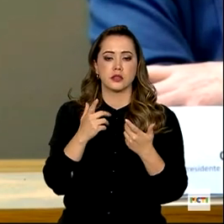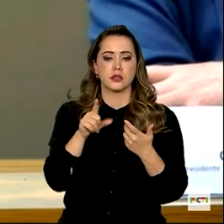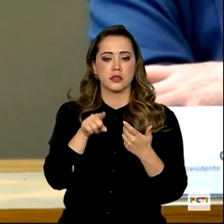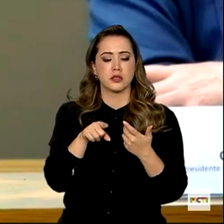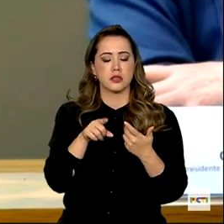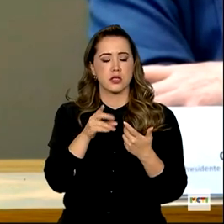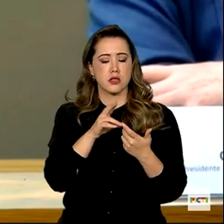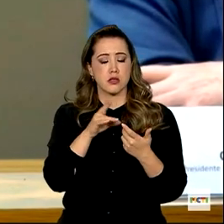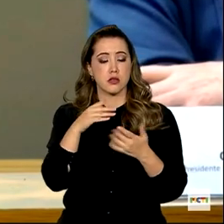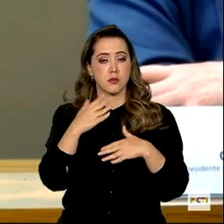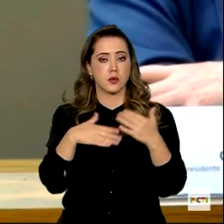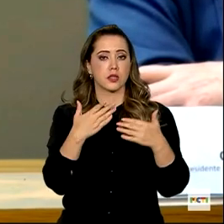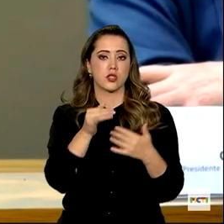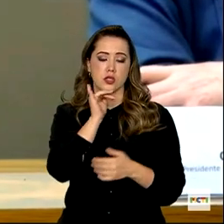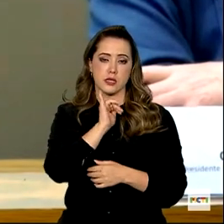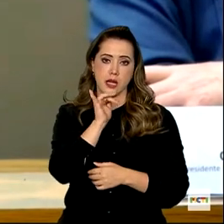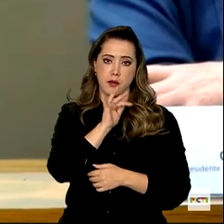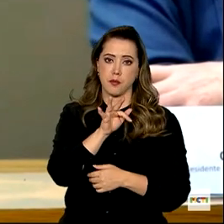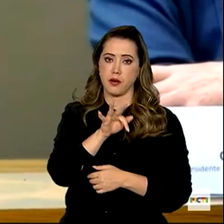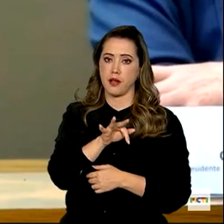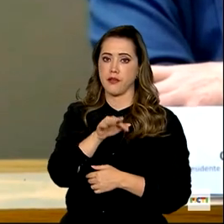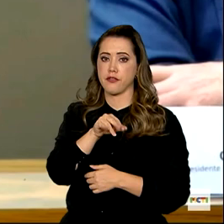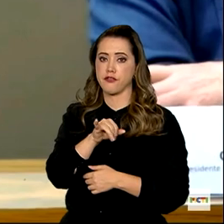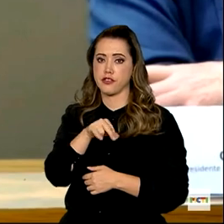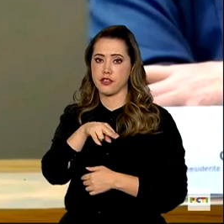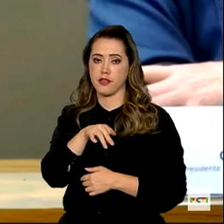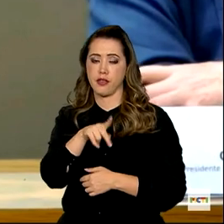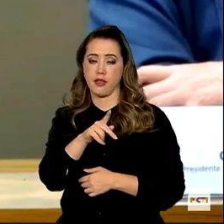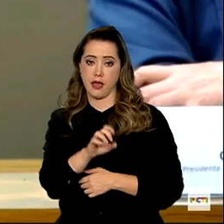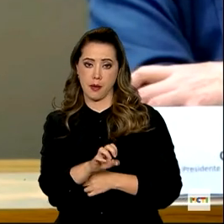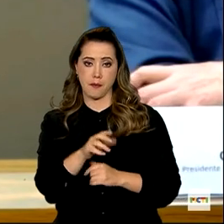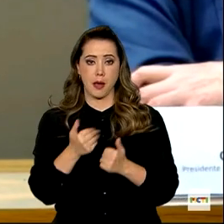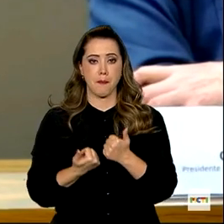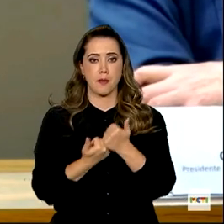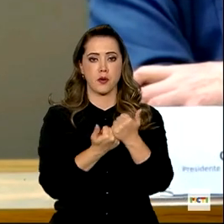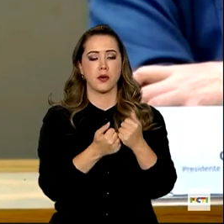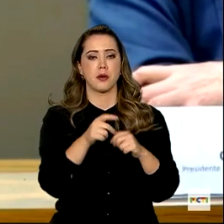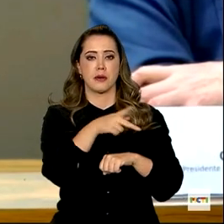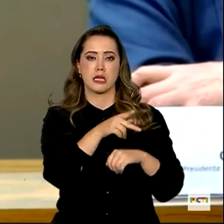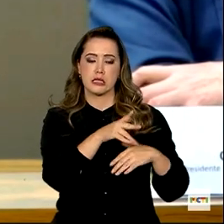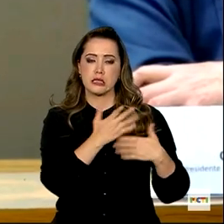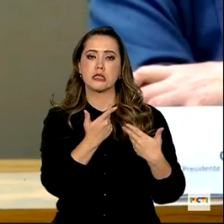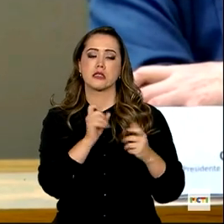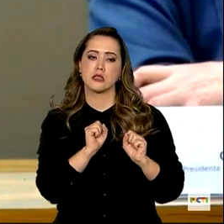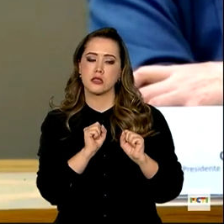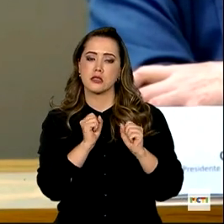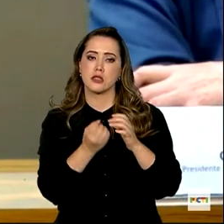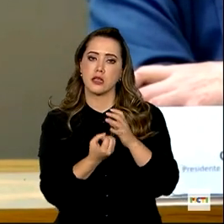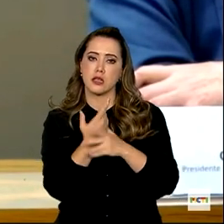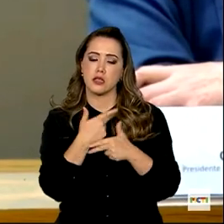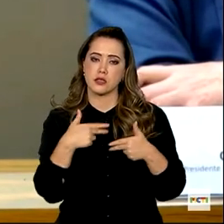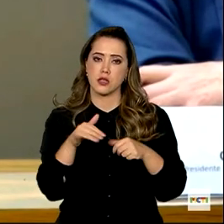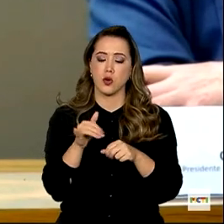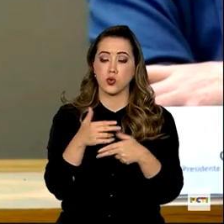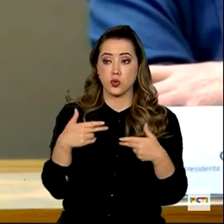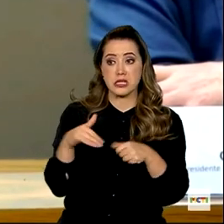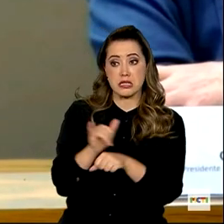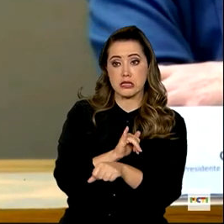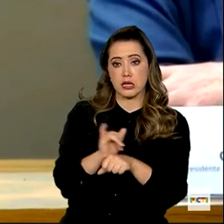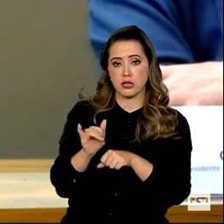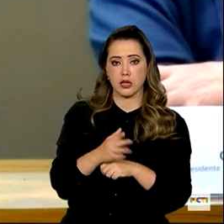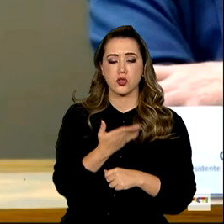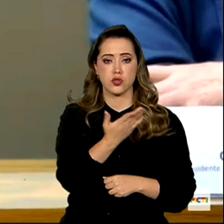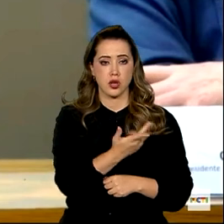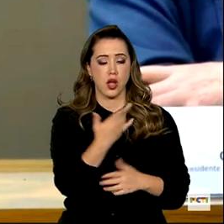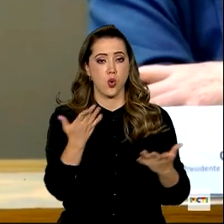apoia empresas no desenvolvimento de tecnologias estratégicas. No caso de países em desenvolvimento, o esforço adicional é para superar